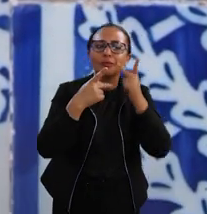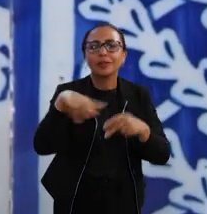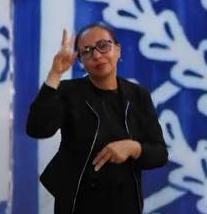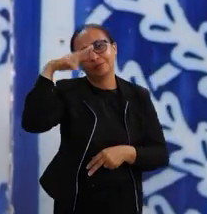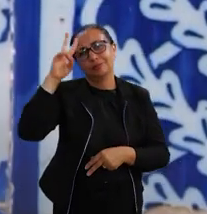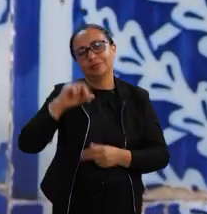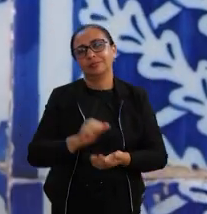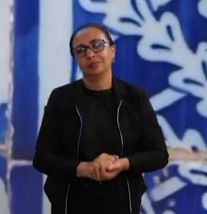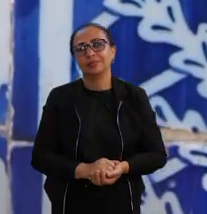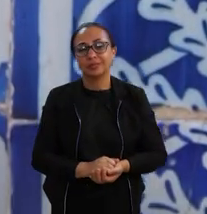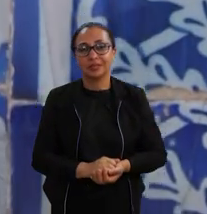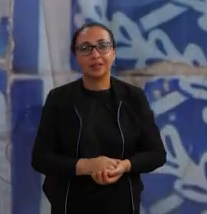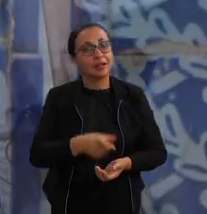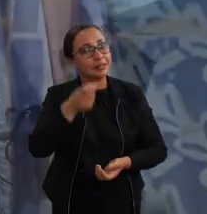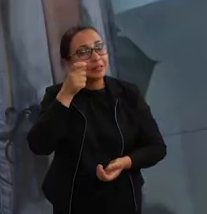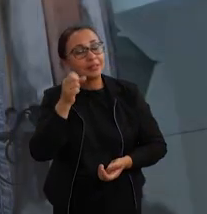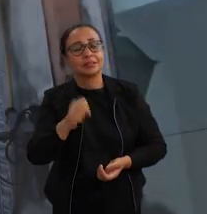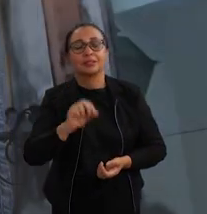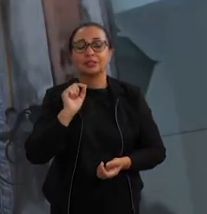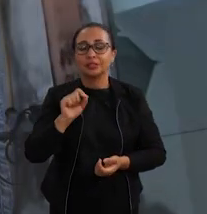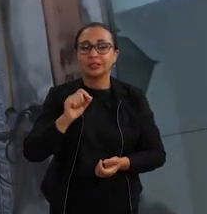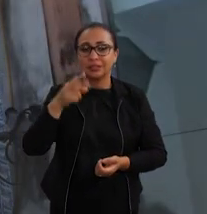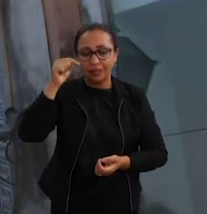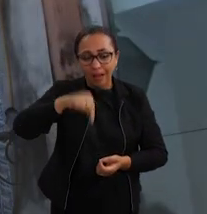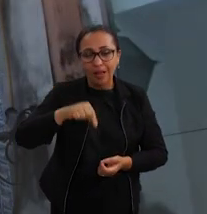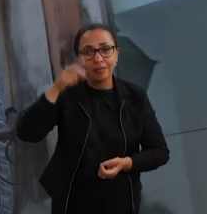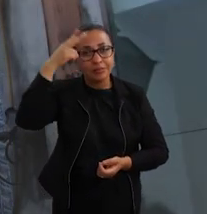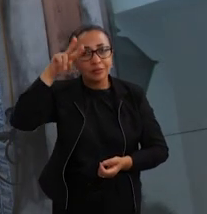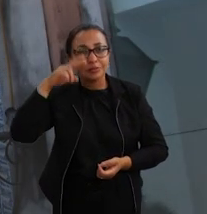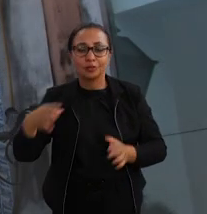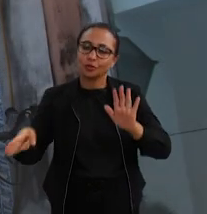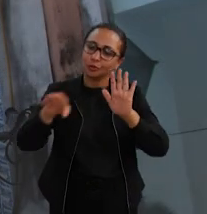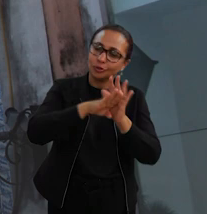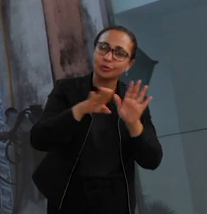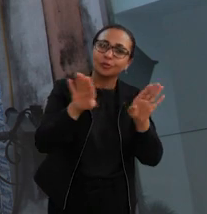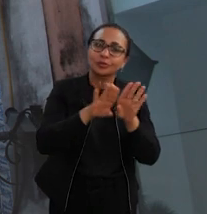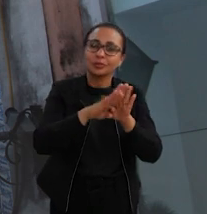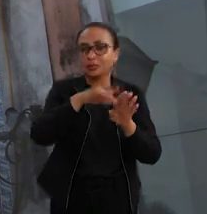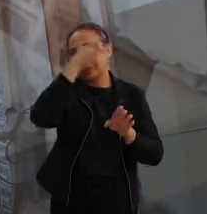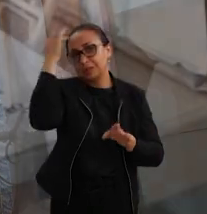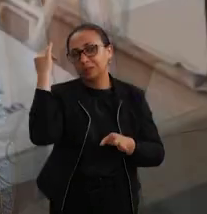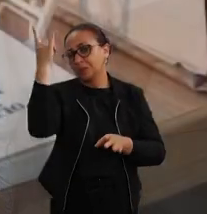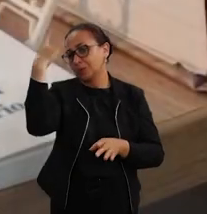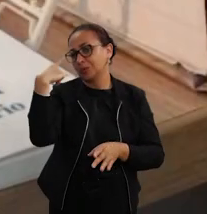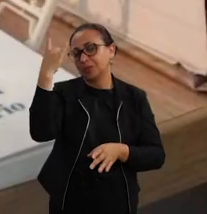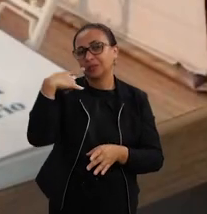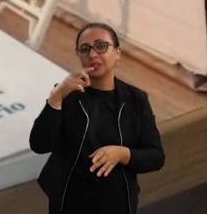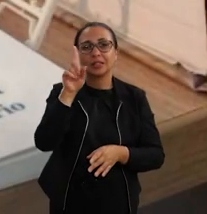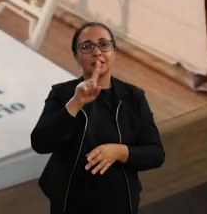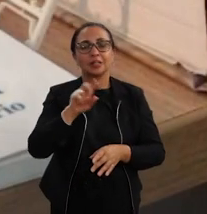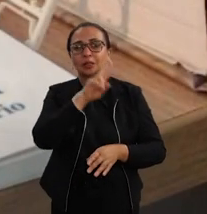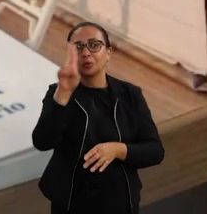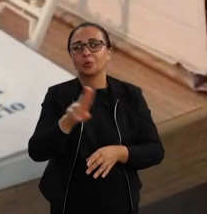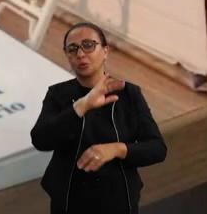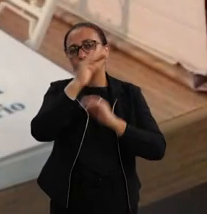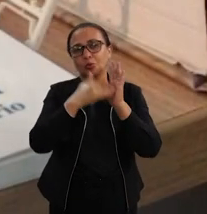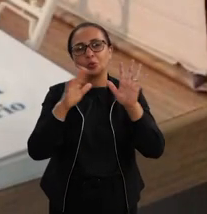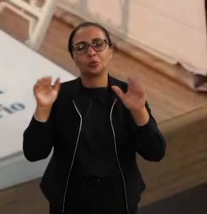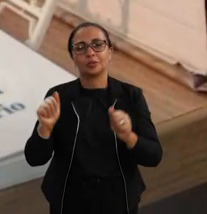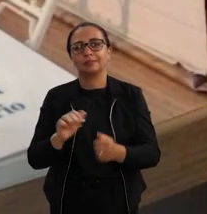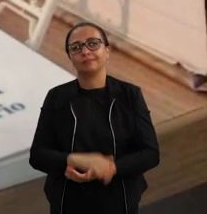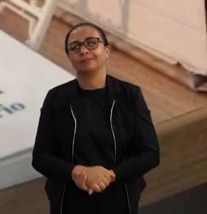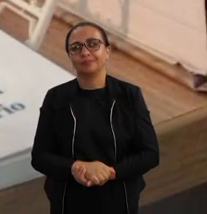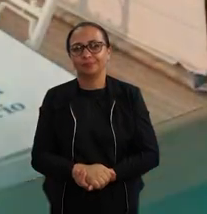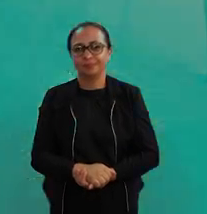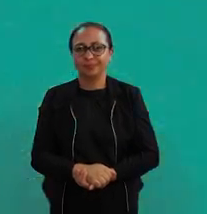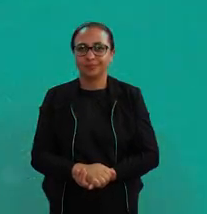contam história. Então, seria interessante que essa história chegasse também às pessoas que não fazem uso de todos os